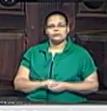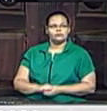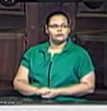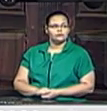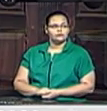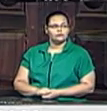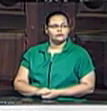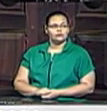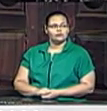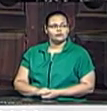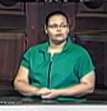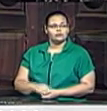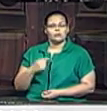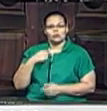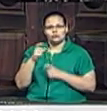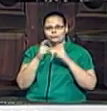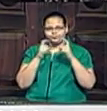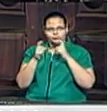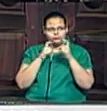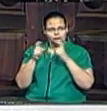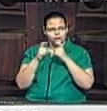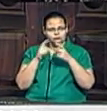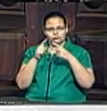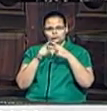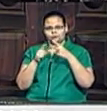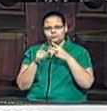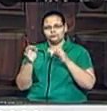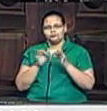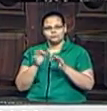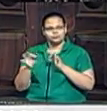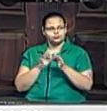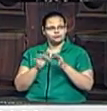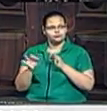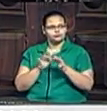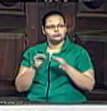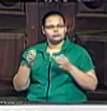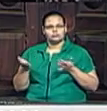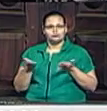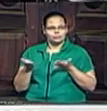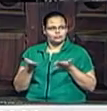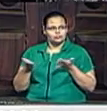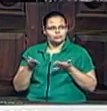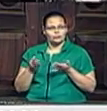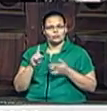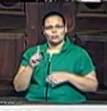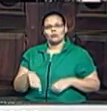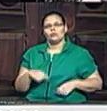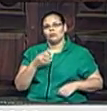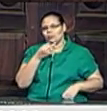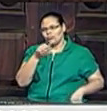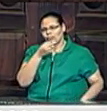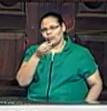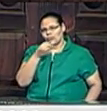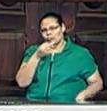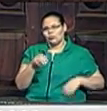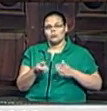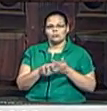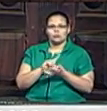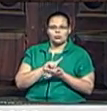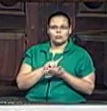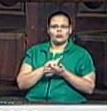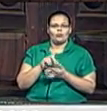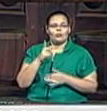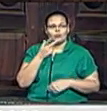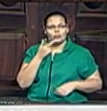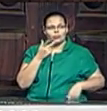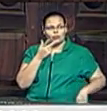só peço paciência porque discutirei dois projetos. Este agora que colhemos parecer e o anterior que fala do